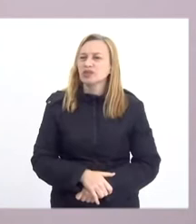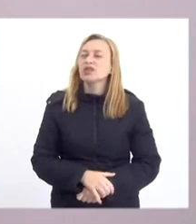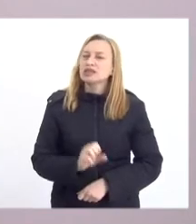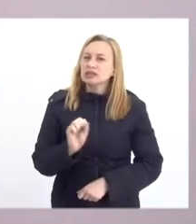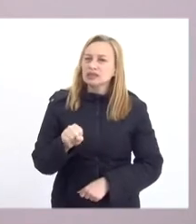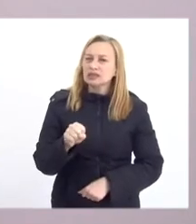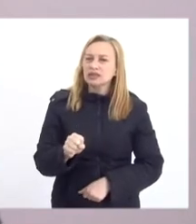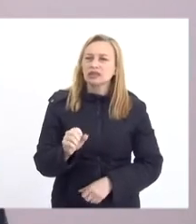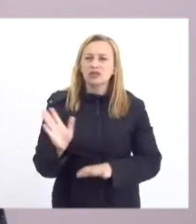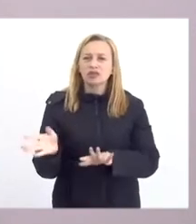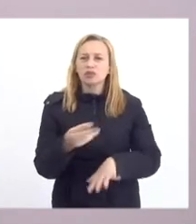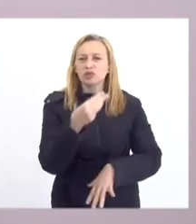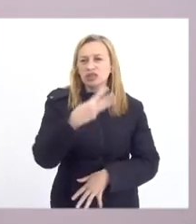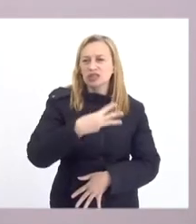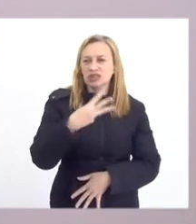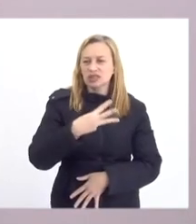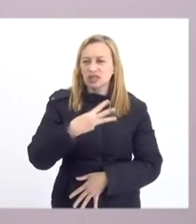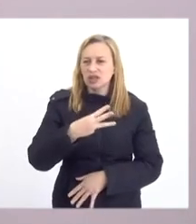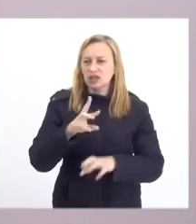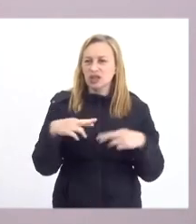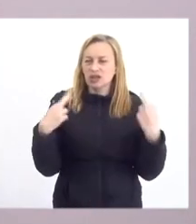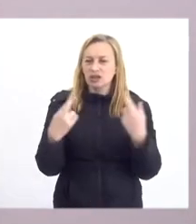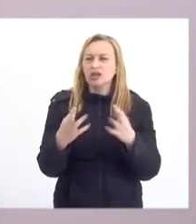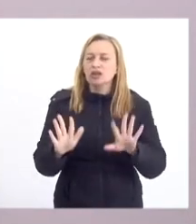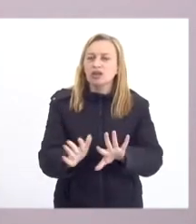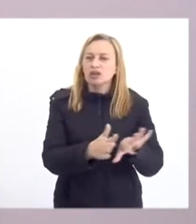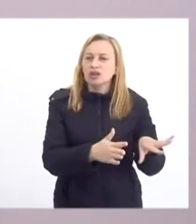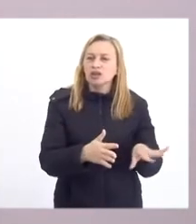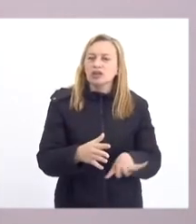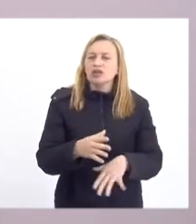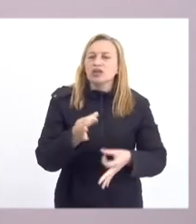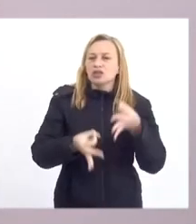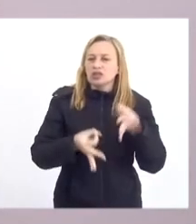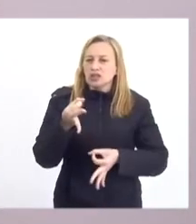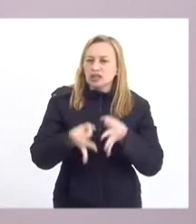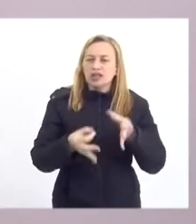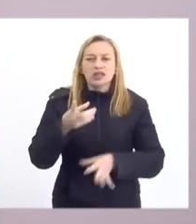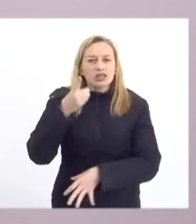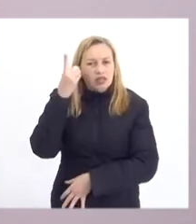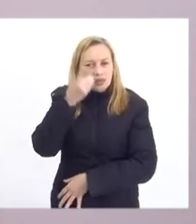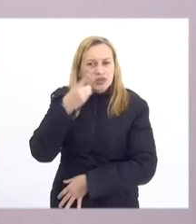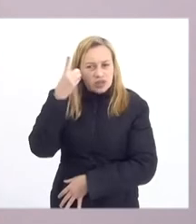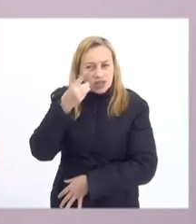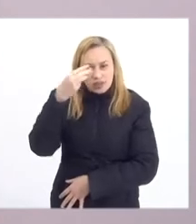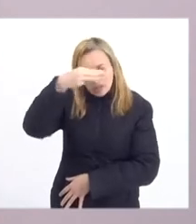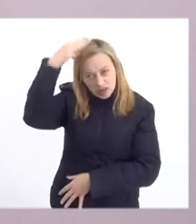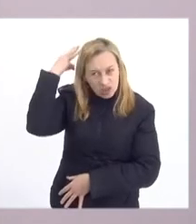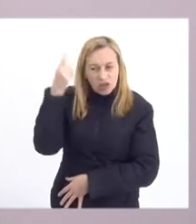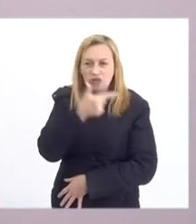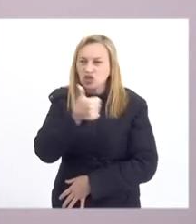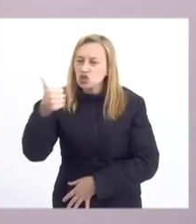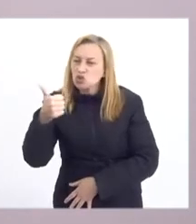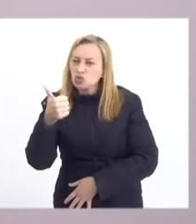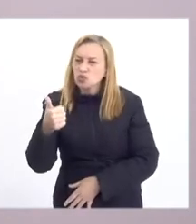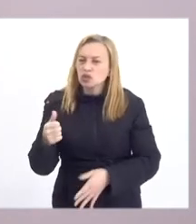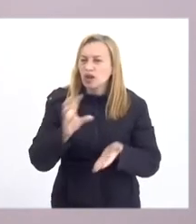Bom, vamos ao terceiro bloco, condicionalidade, legalidade e juridicidade, relator deputado Márcio Pacheco. 21 da pauta, projeto